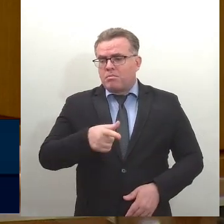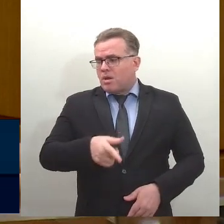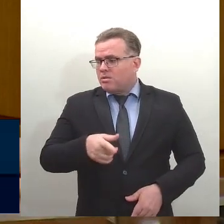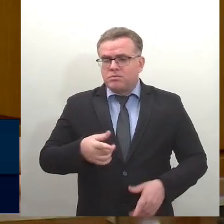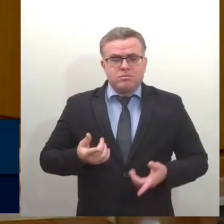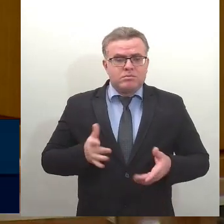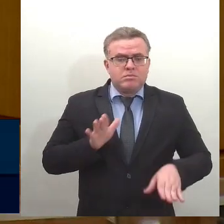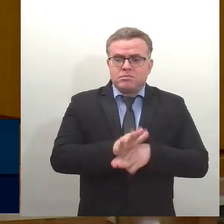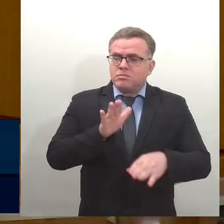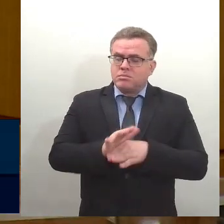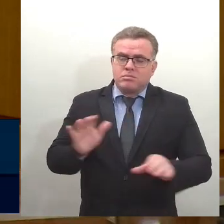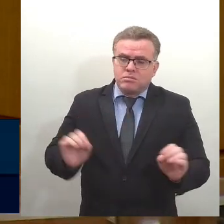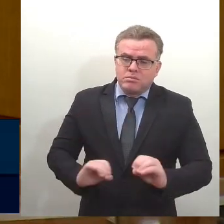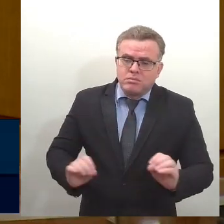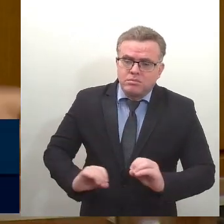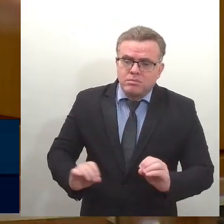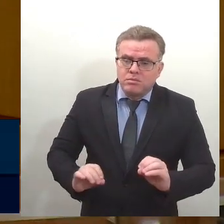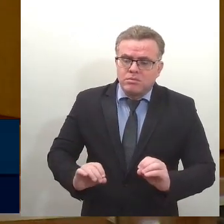que